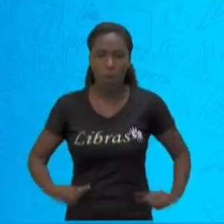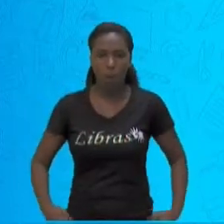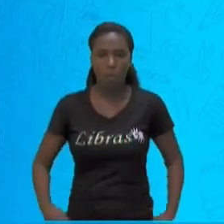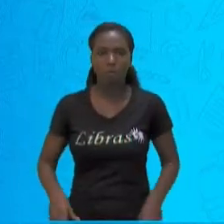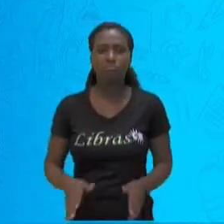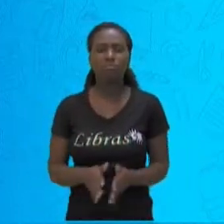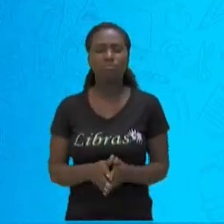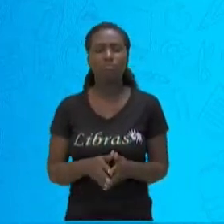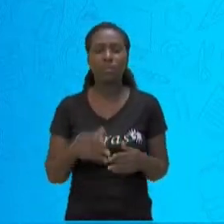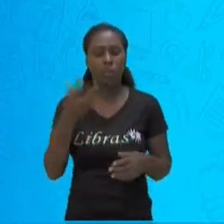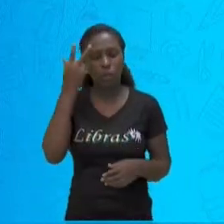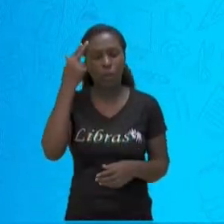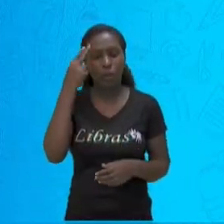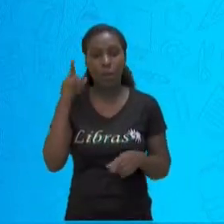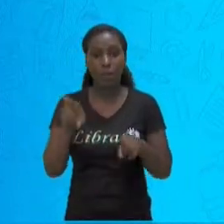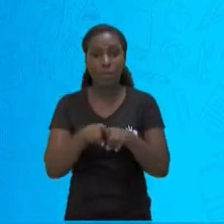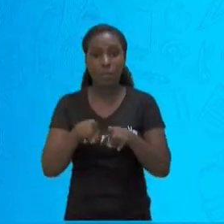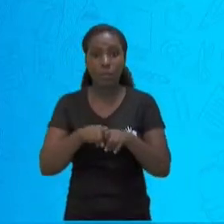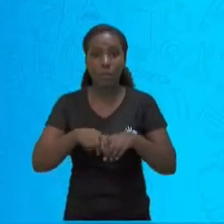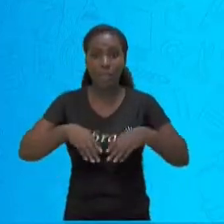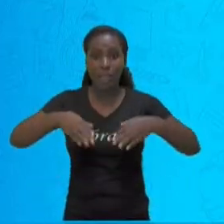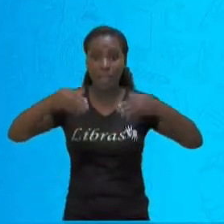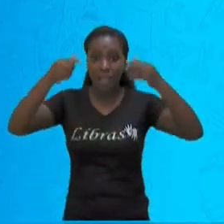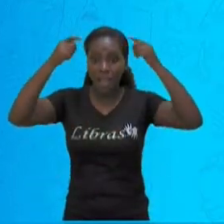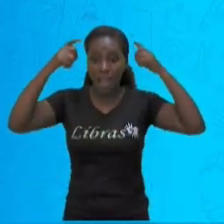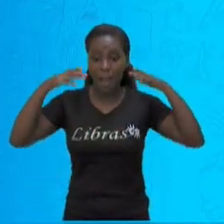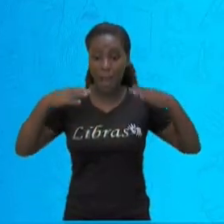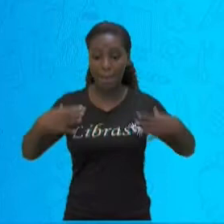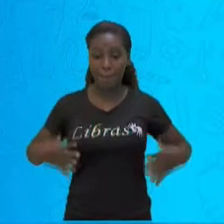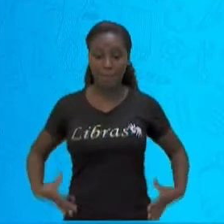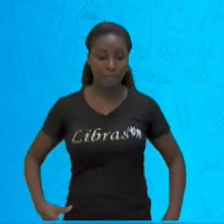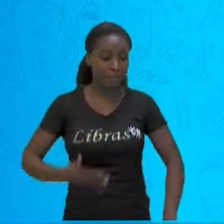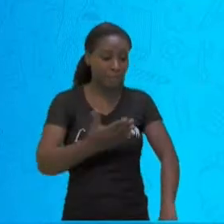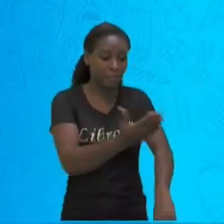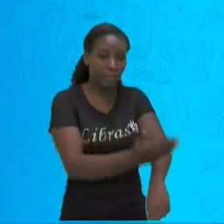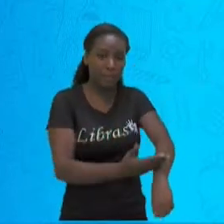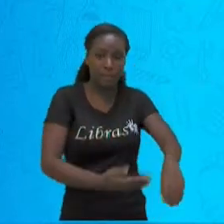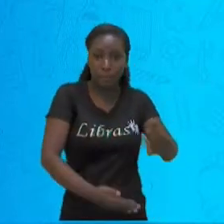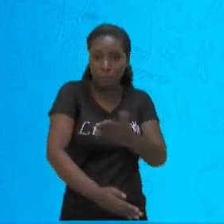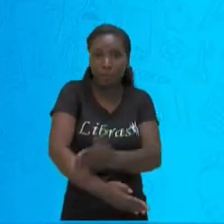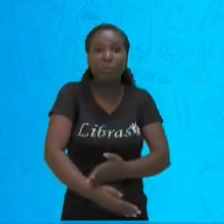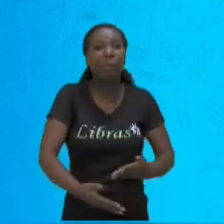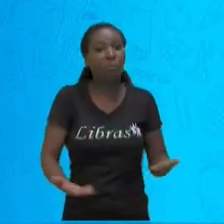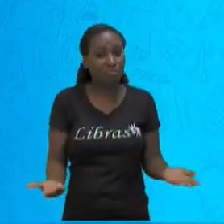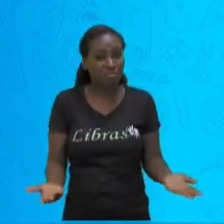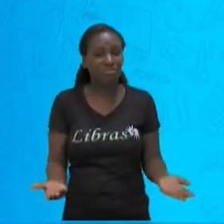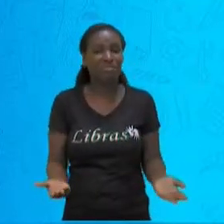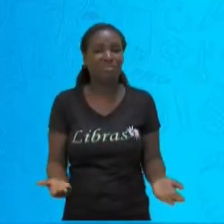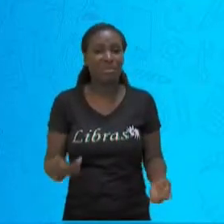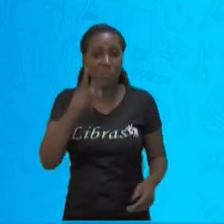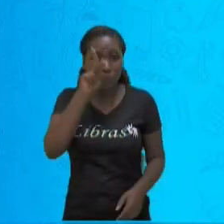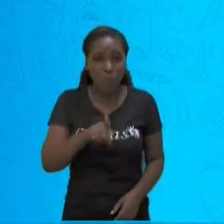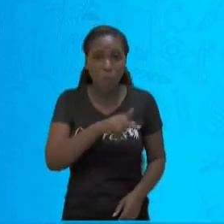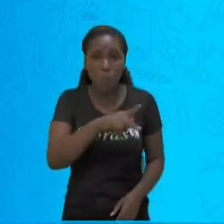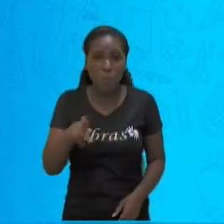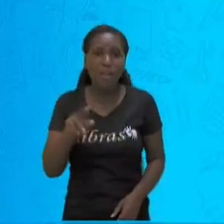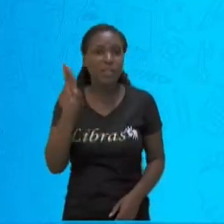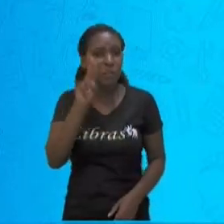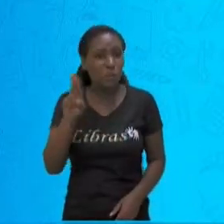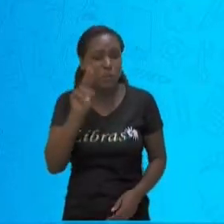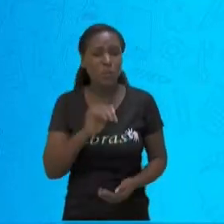mangas, aquilo tudo. Então, às vezes isso, eu fico, como que é interessante